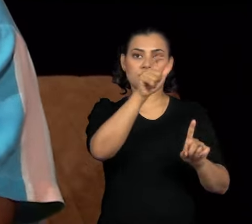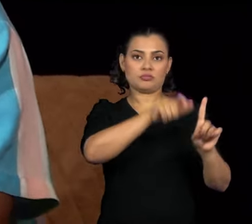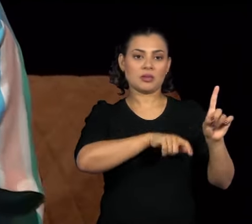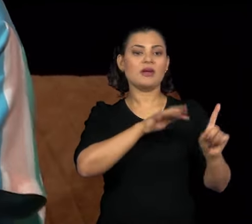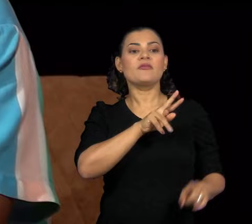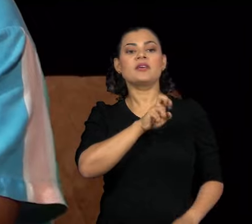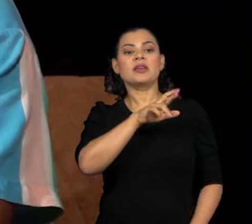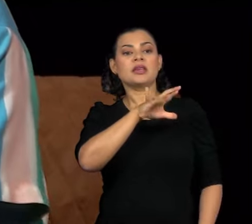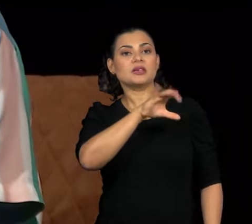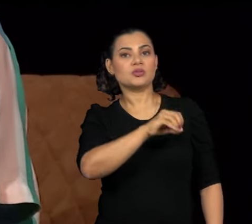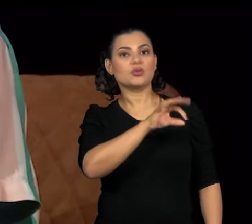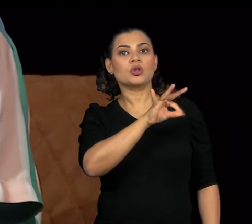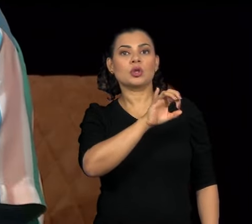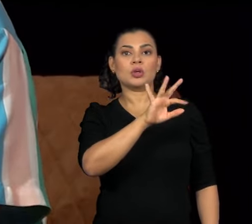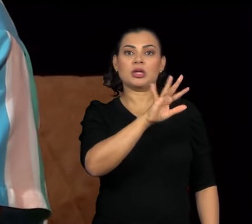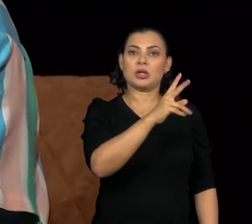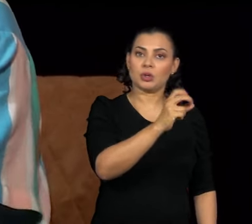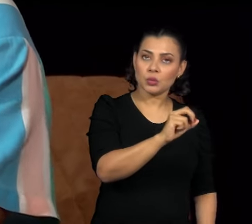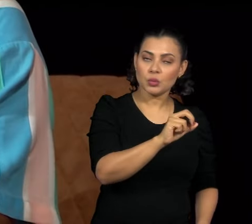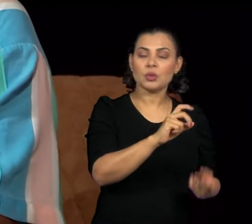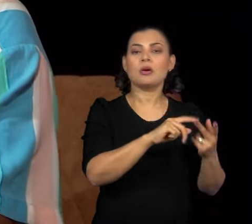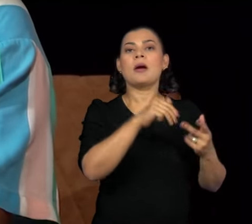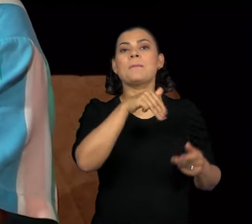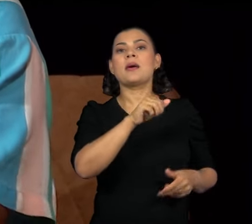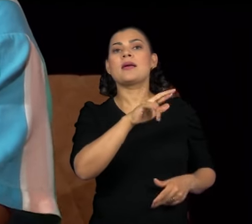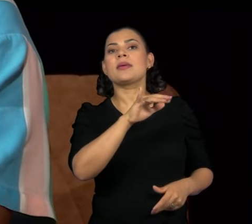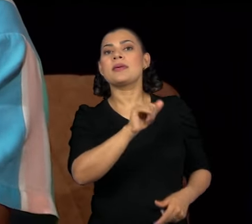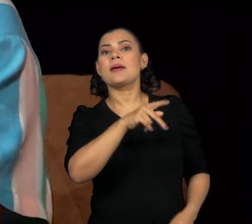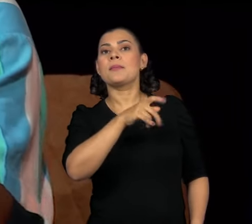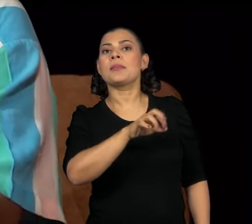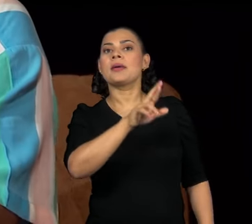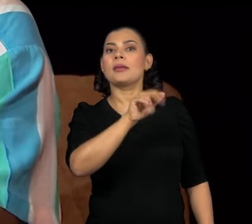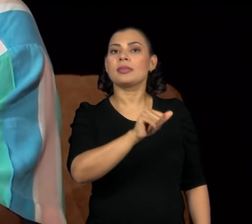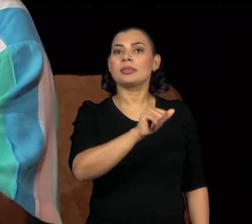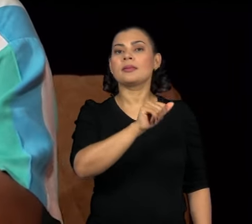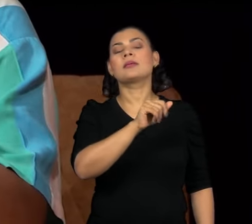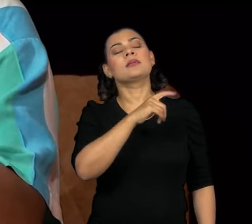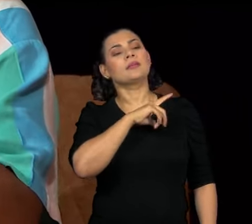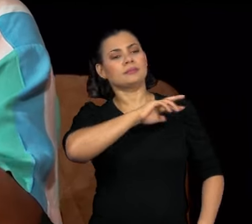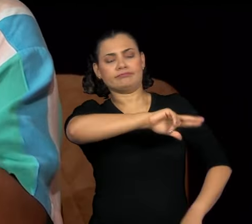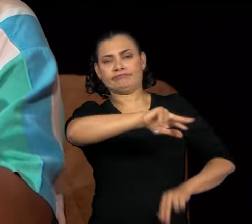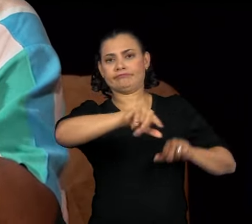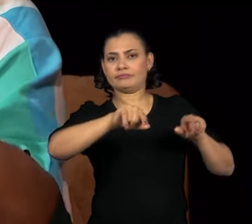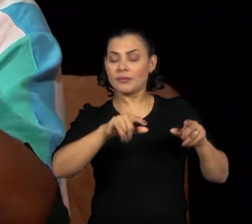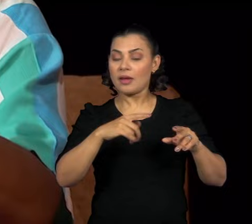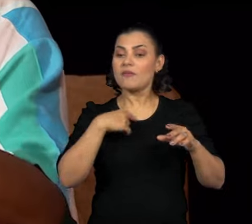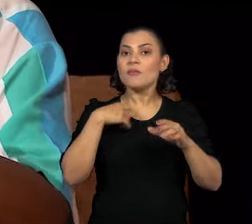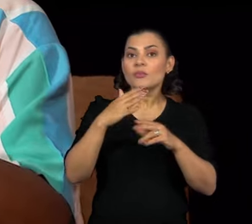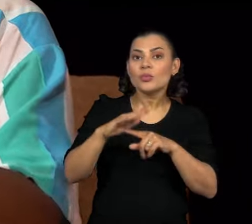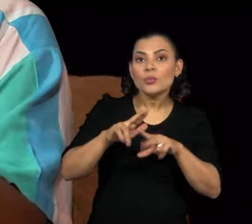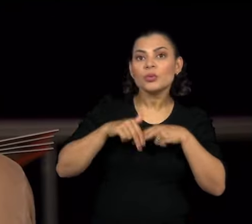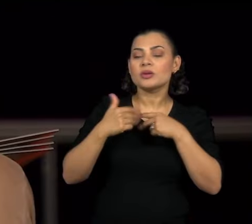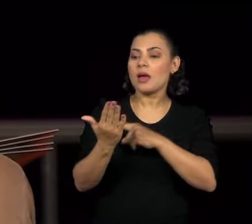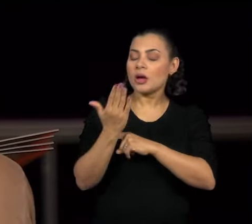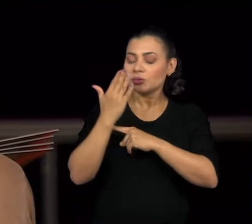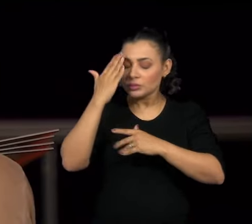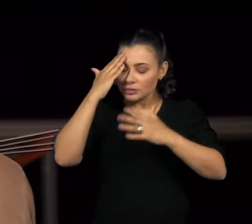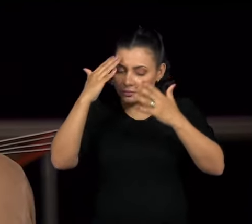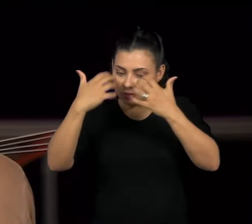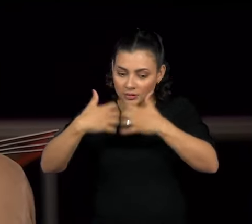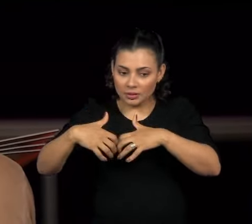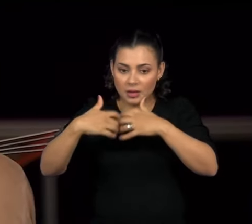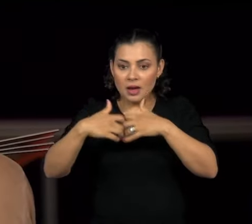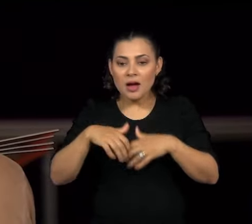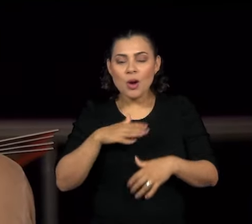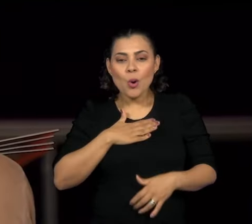de Toquinho, com Maria Creuza, não sei o quê e tal. Aí isso foi me ajudando a entender o gosto